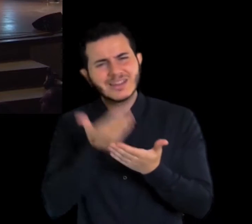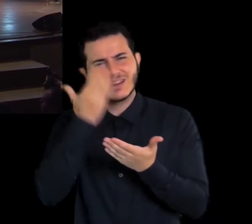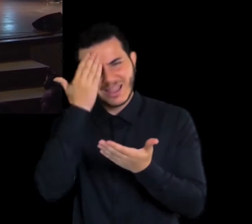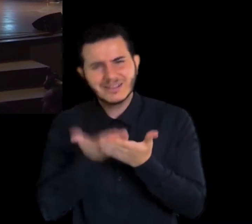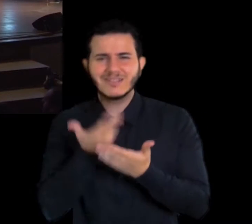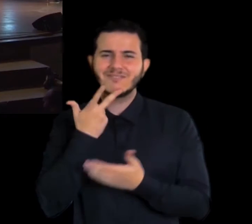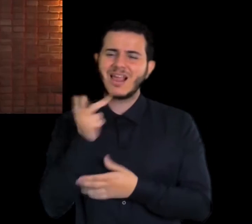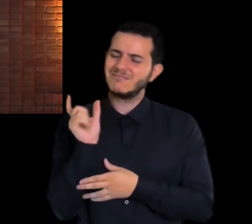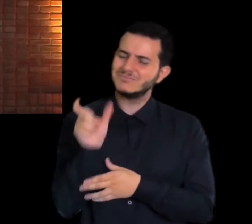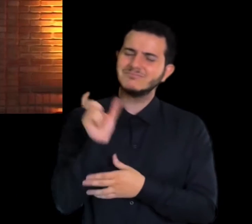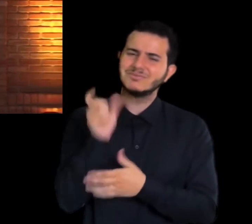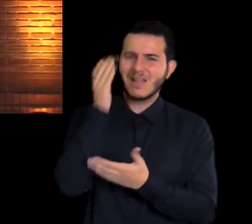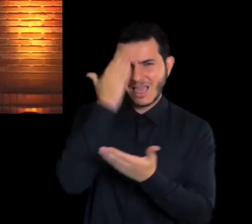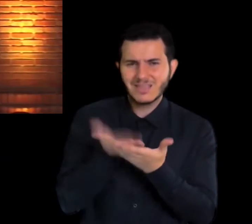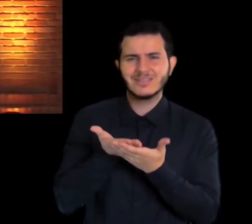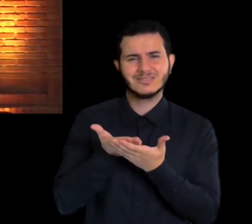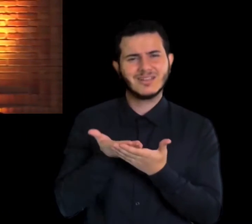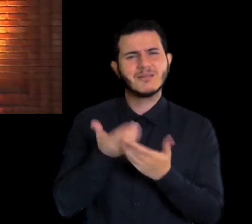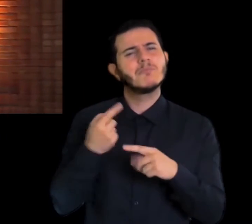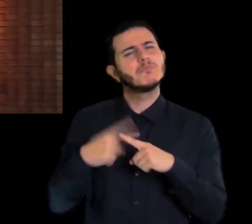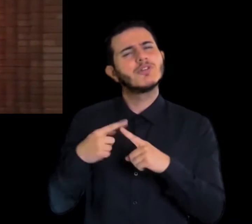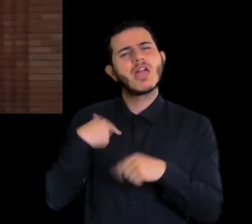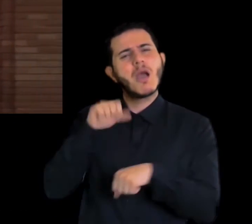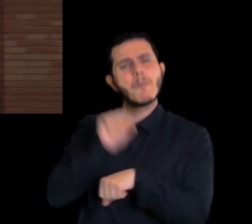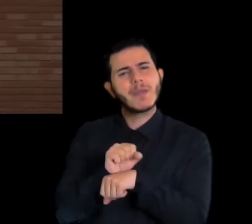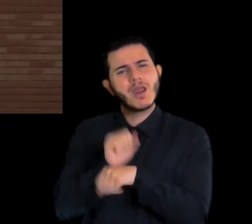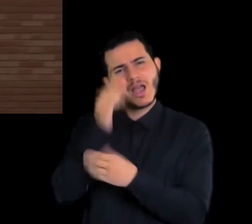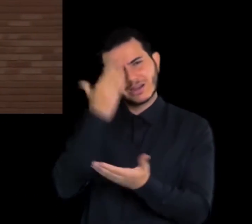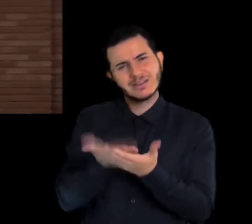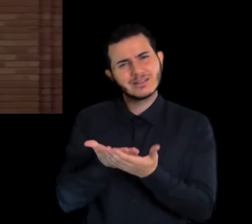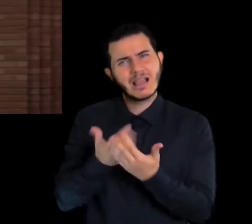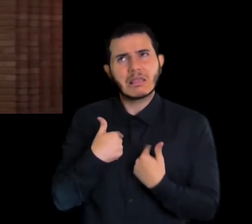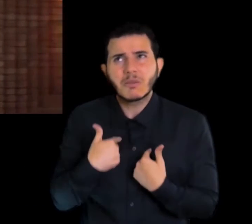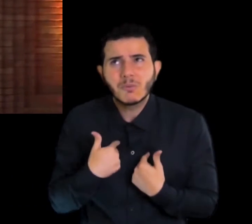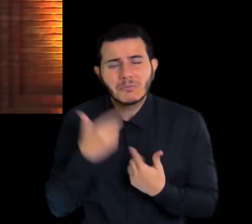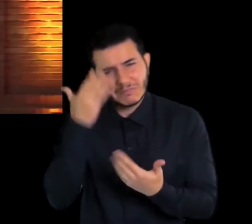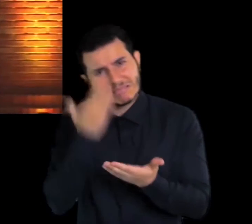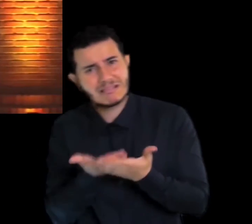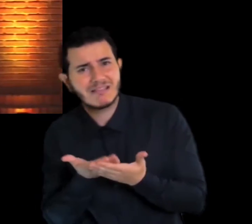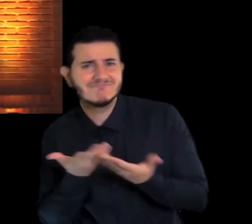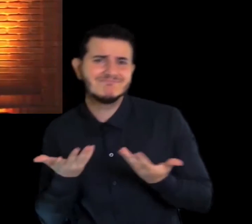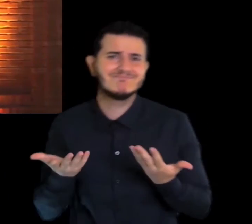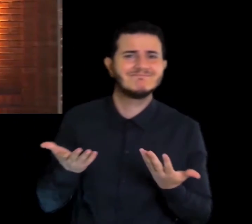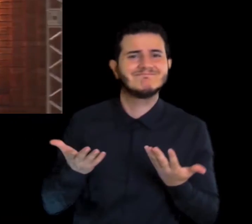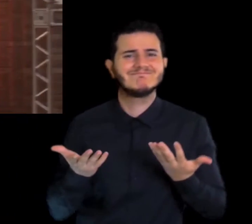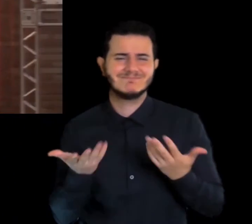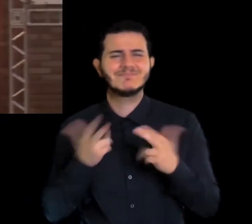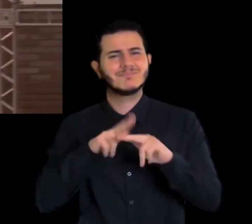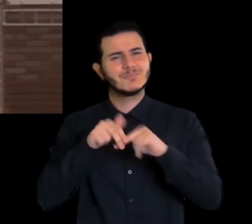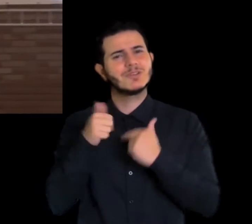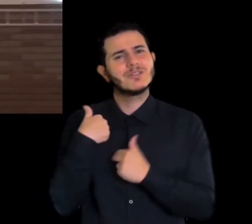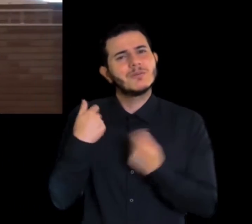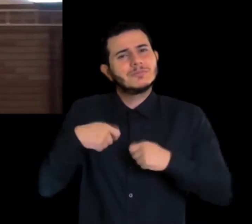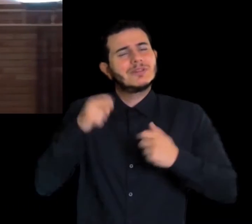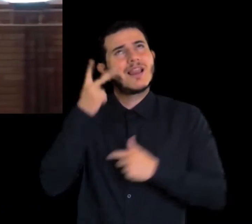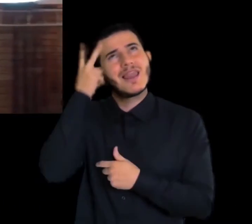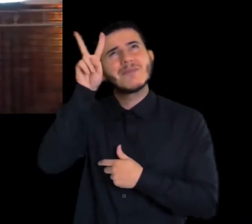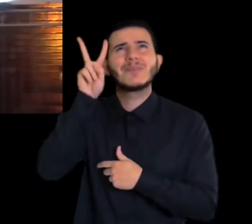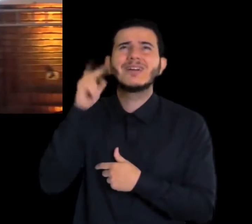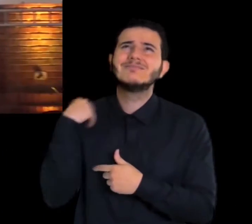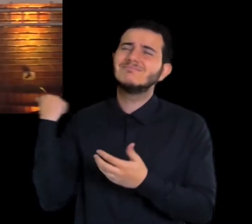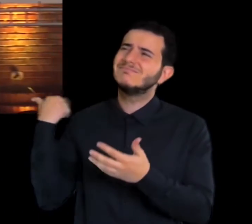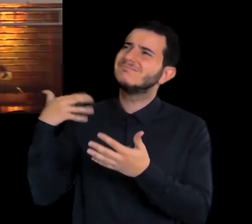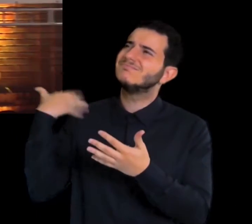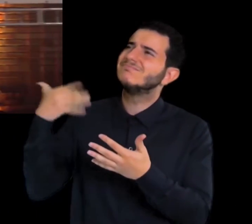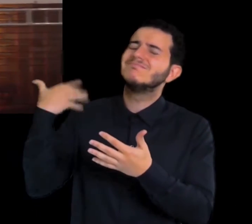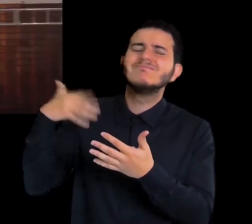acreditar? Né? Por que a gente parou de acreditar? Ou quando foi que eu parei de acreditar? E eu fiquei tentando lembrar, sabe? Eu falei, poxa, onde